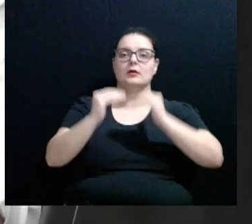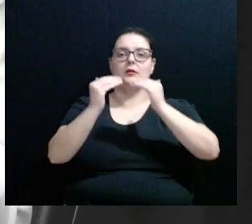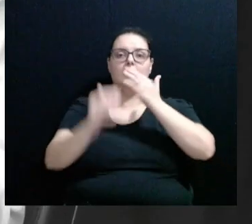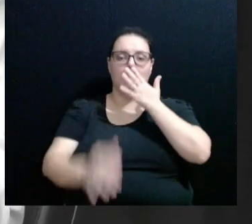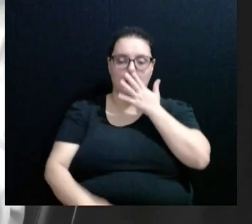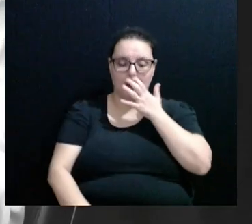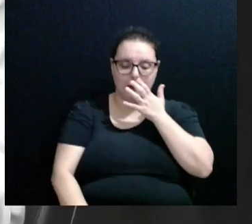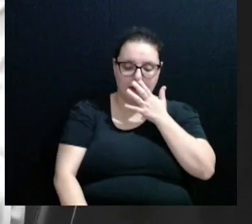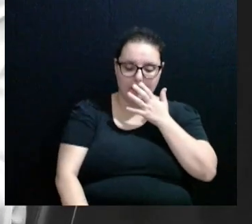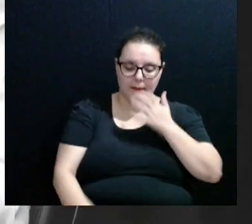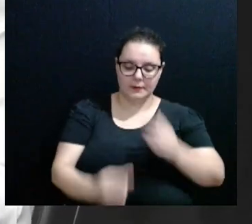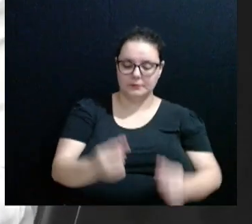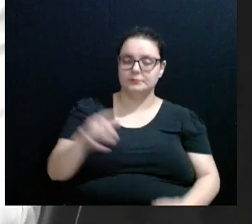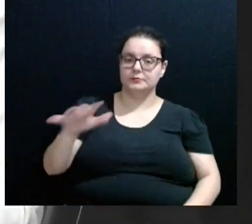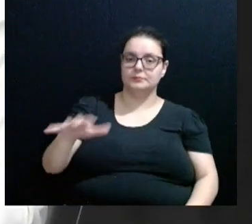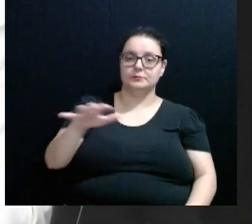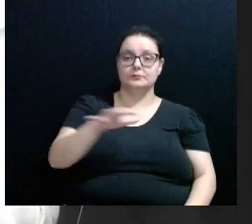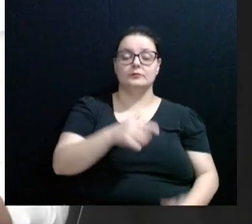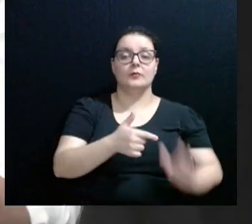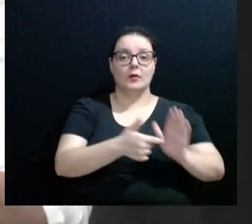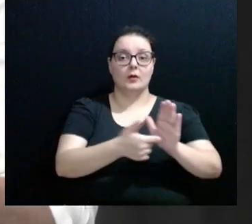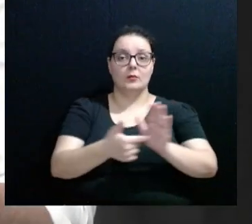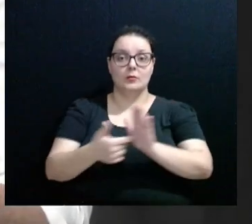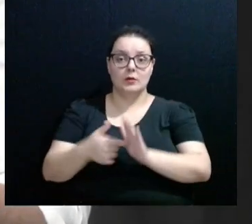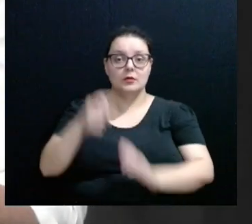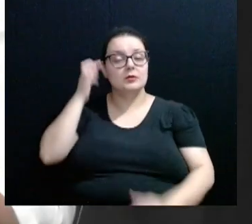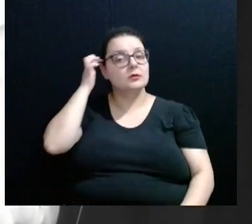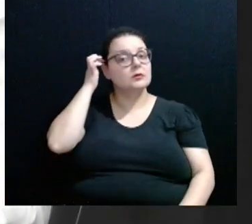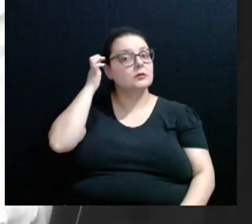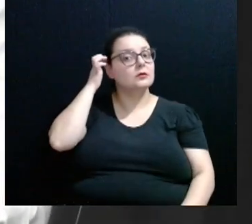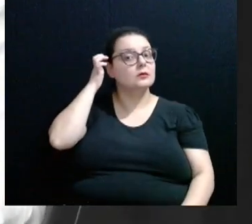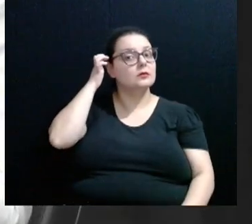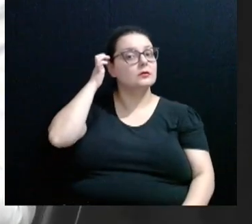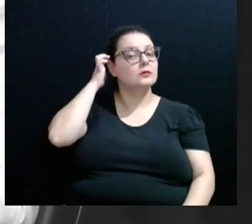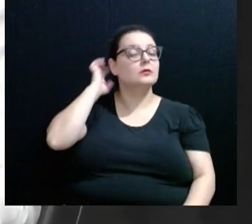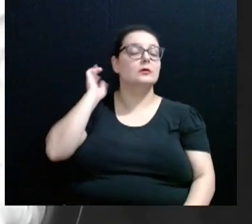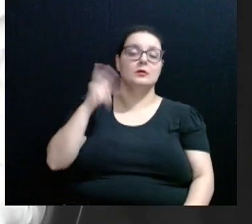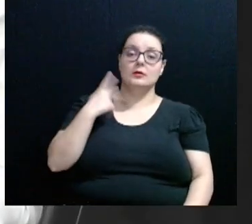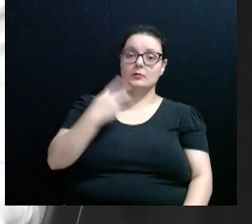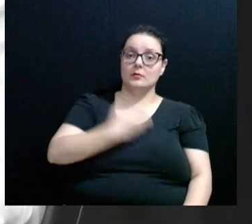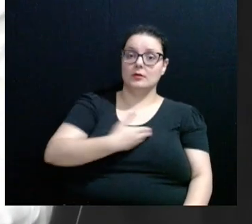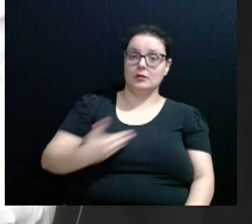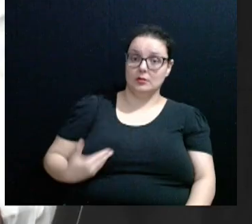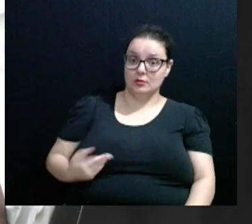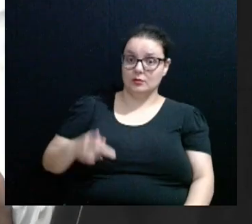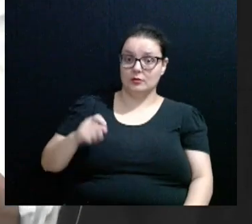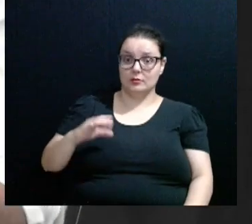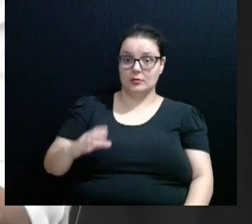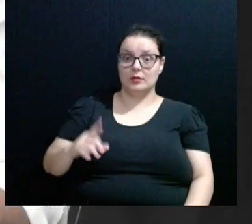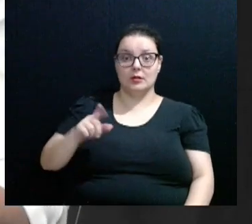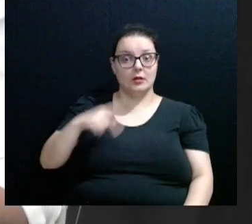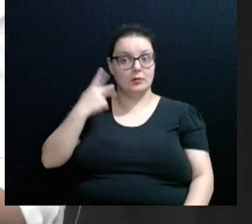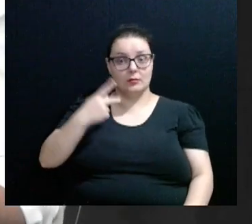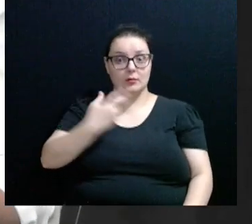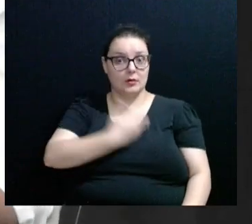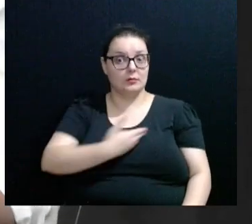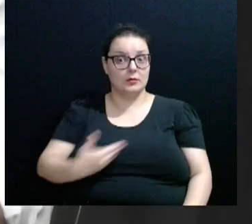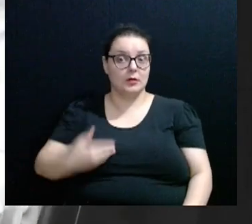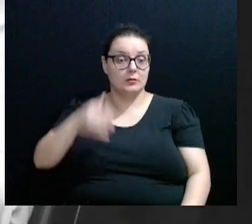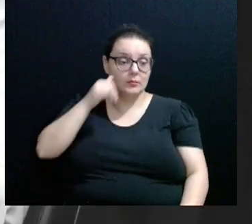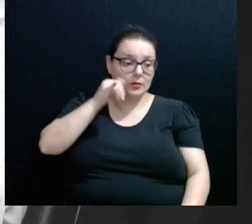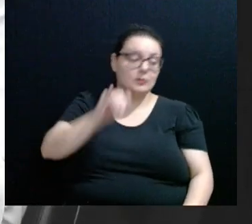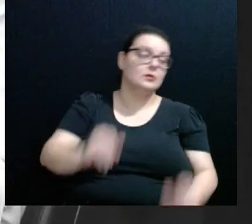setorial, mostrando que essas políticas públicas que a gente tem no PIC são todas políticas públicas preventivas. Sim. A